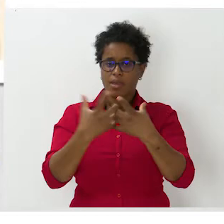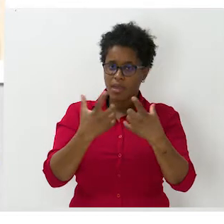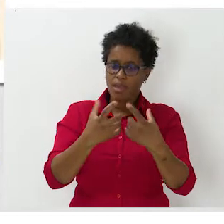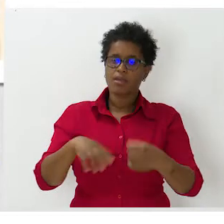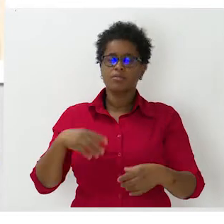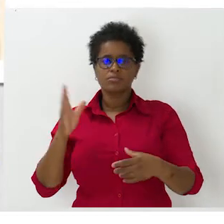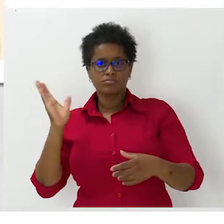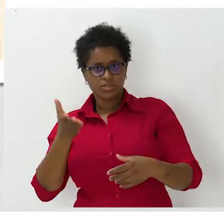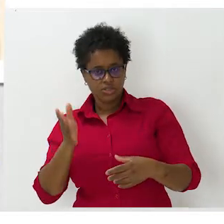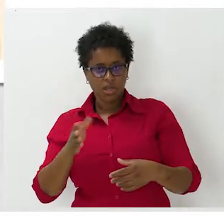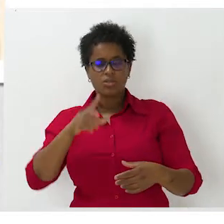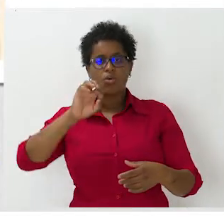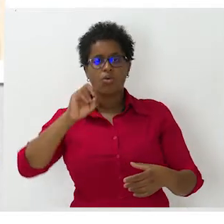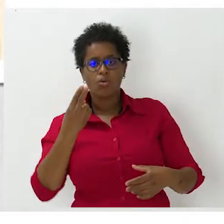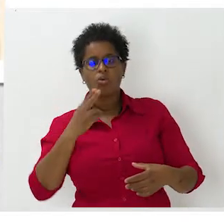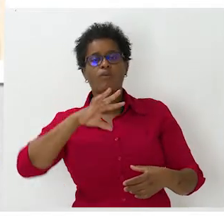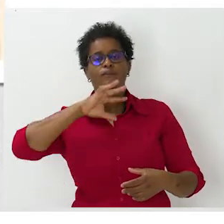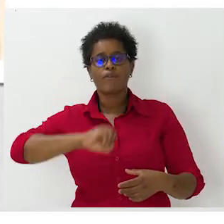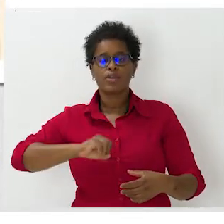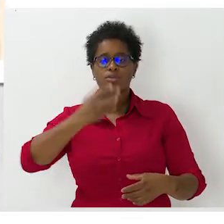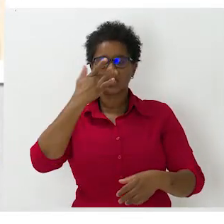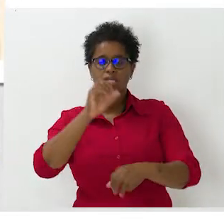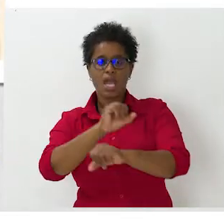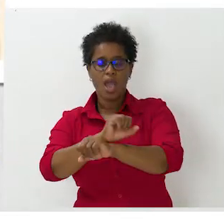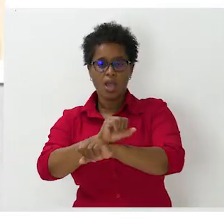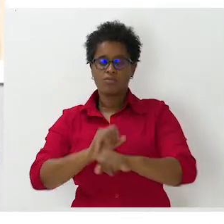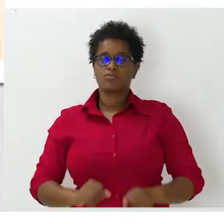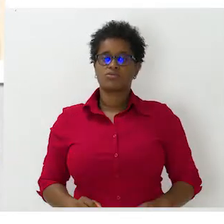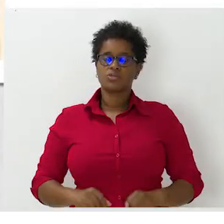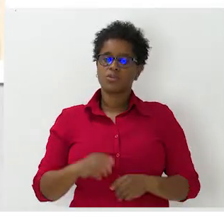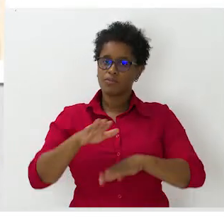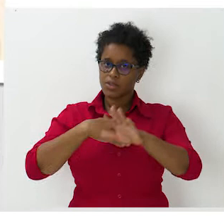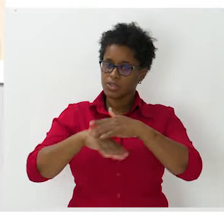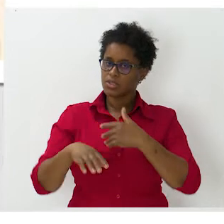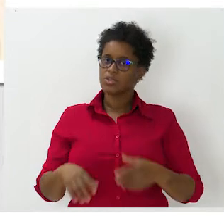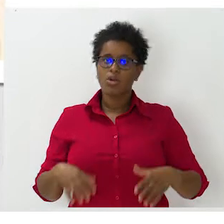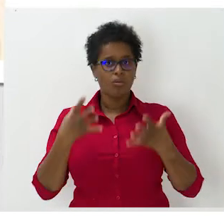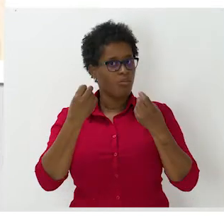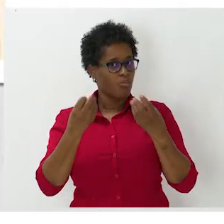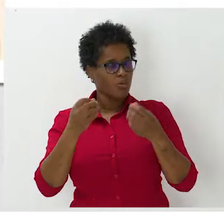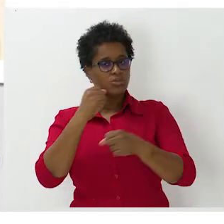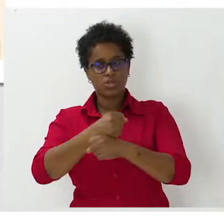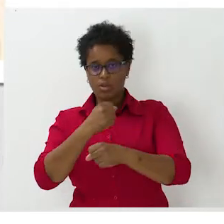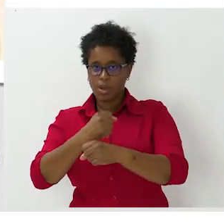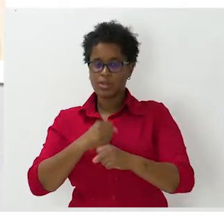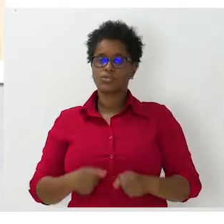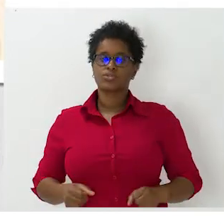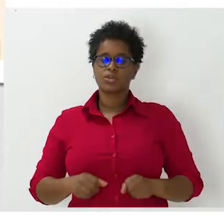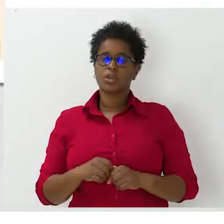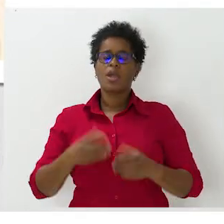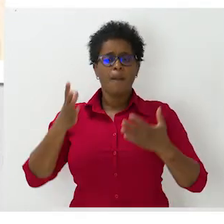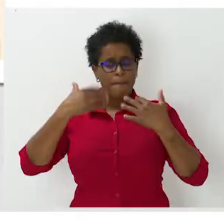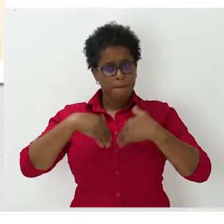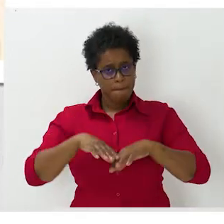condenados ou filhos de escravos. Executavam a maioria dos trabalhos